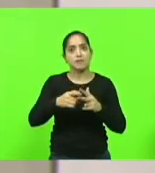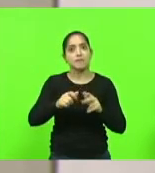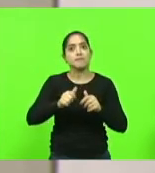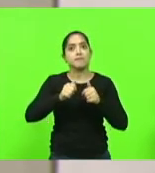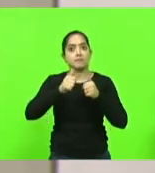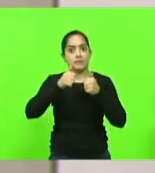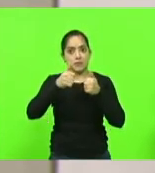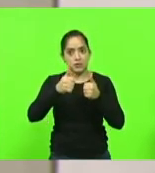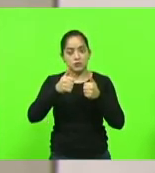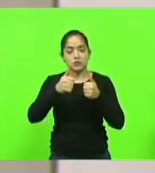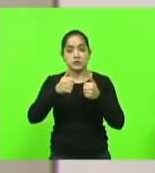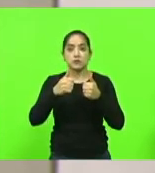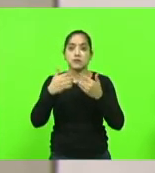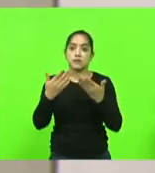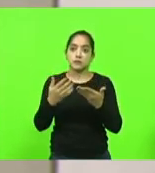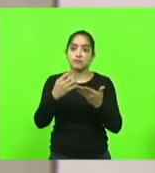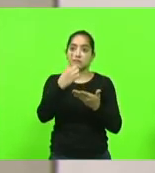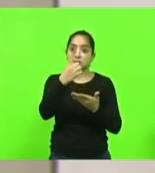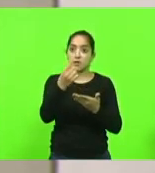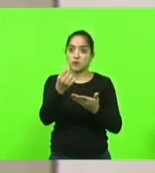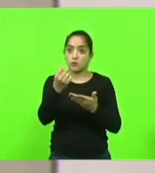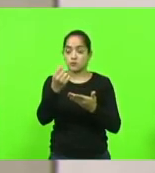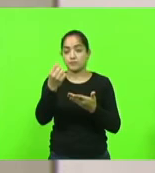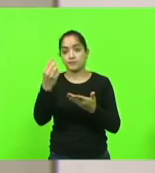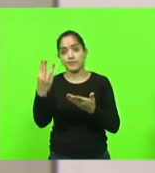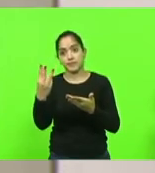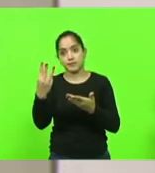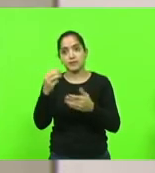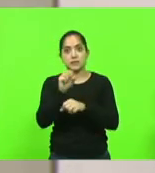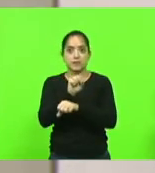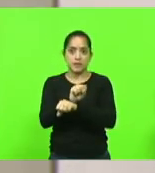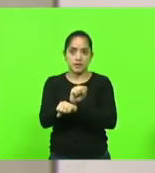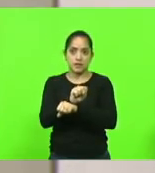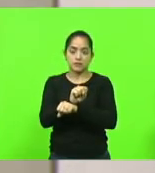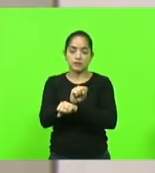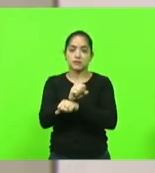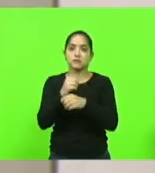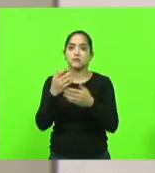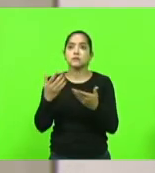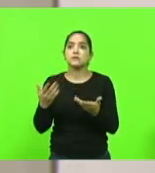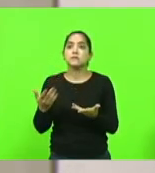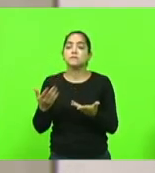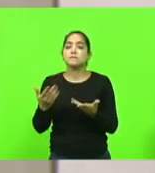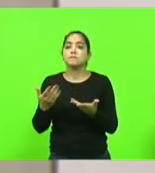E a 163, como disse, está lá estagnada, agora que começou a movimentação para recuperação